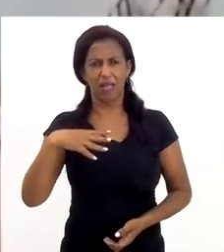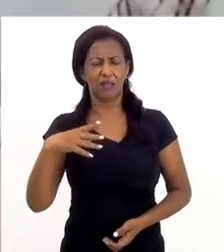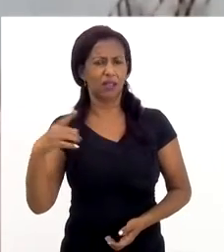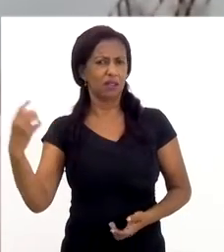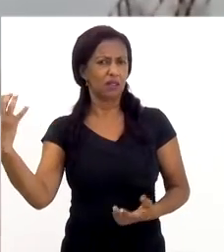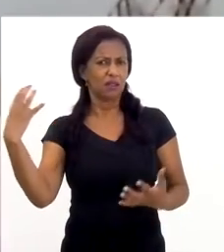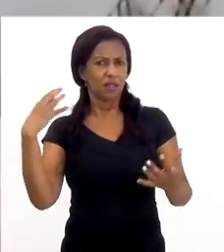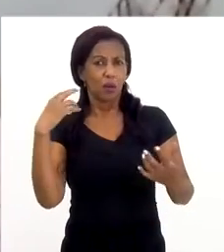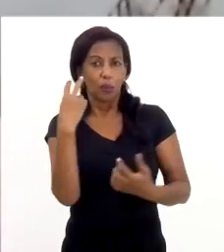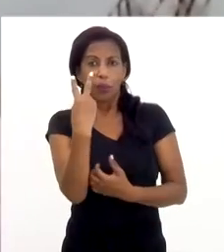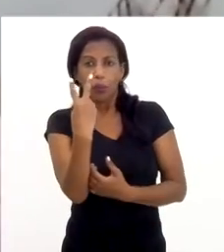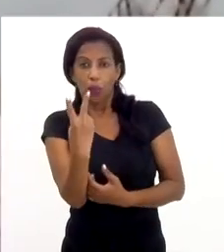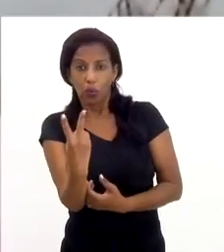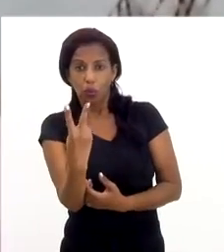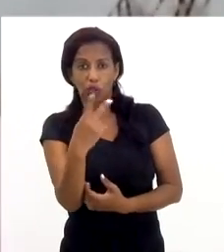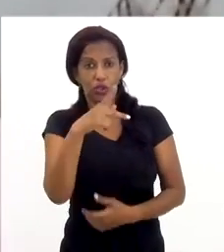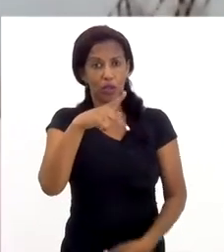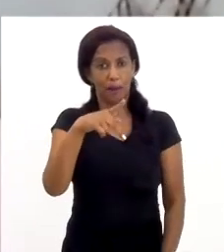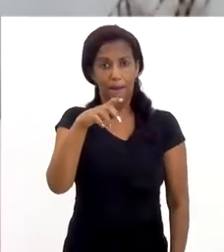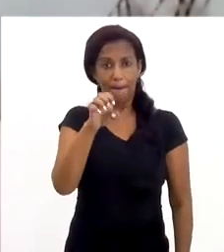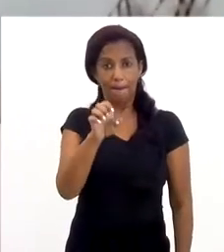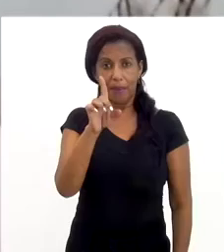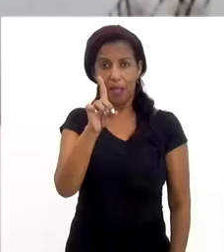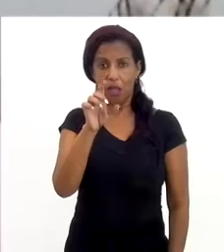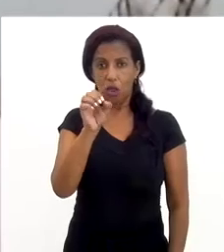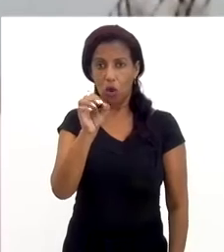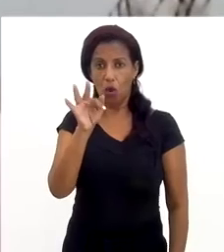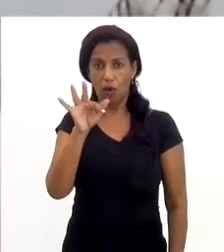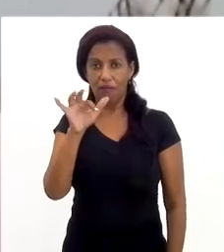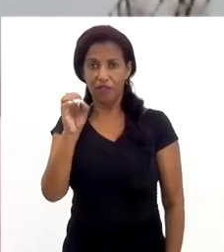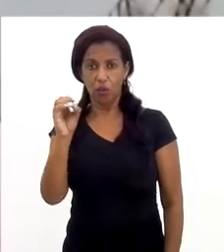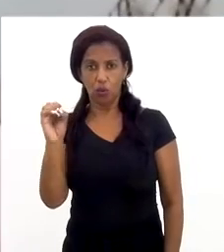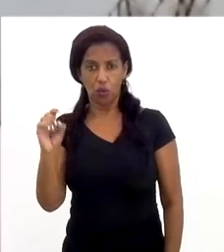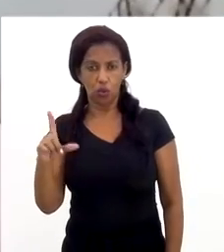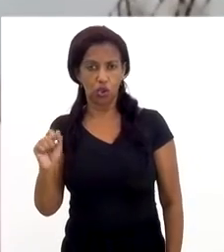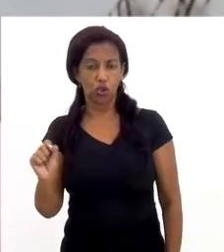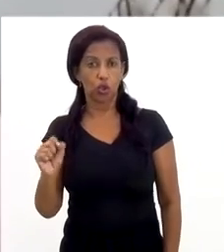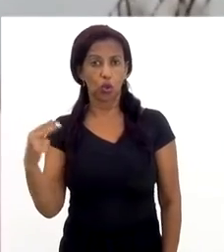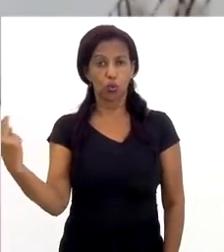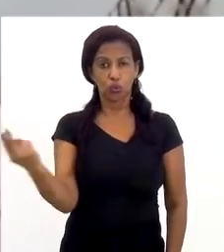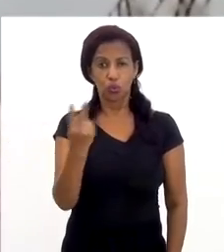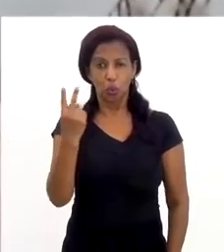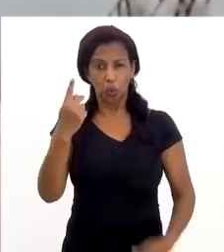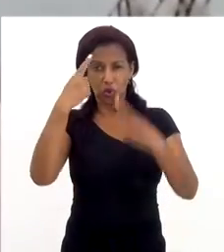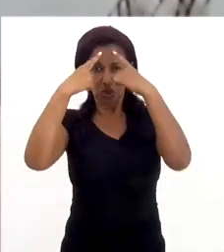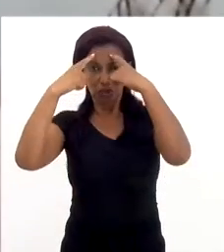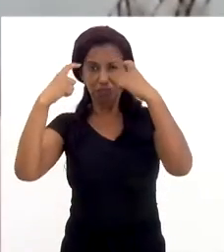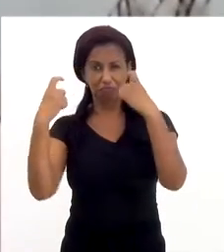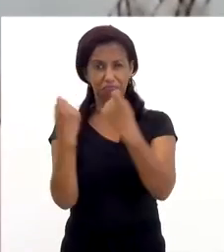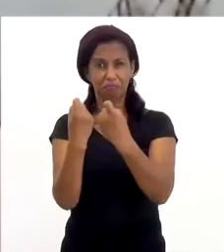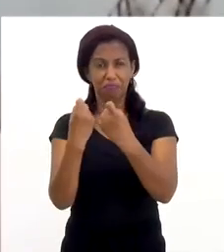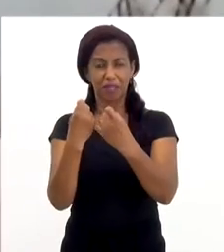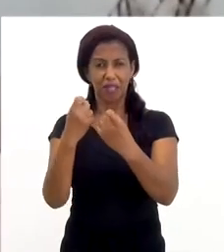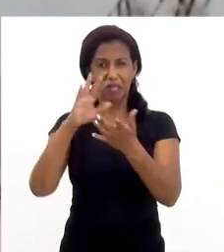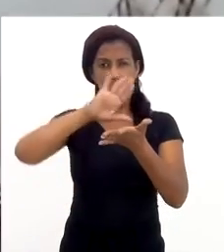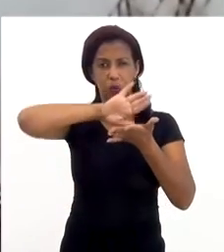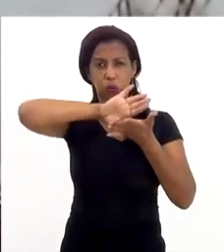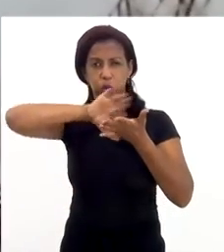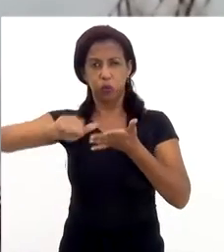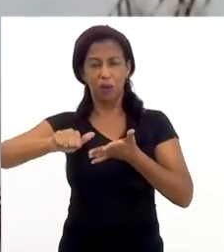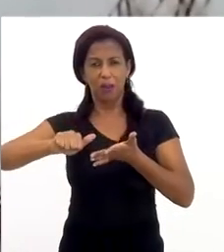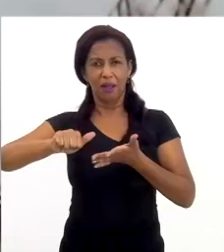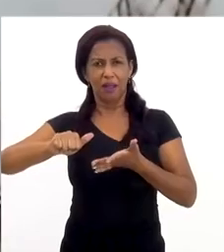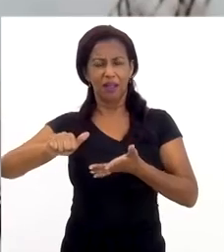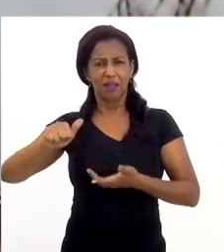abusada sistematicamente por dois pedaços dois abusadores dois violentadores